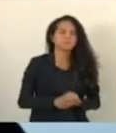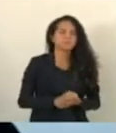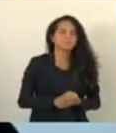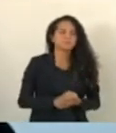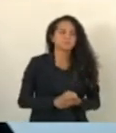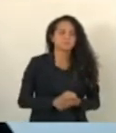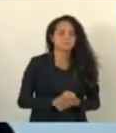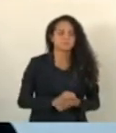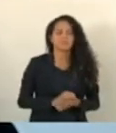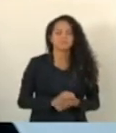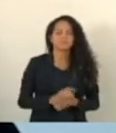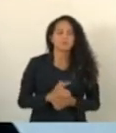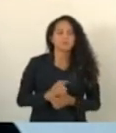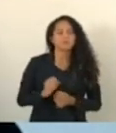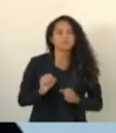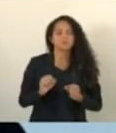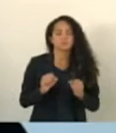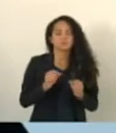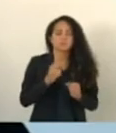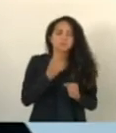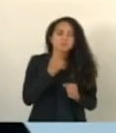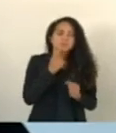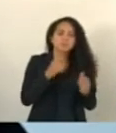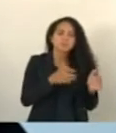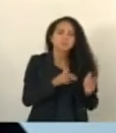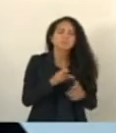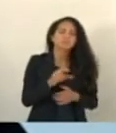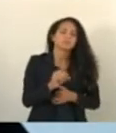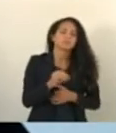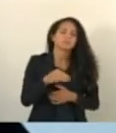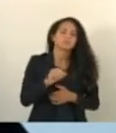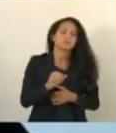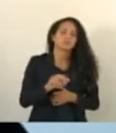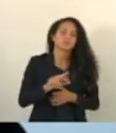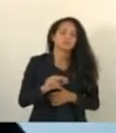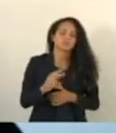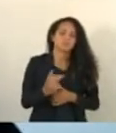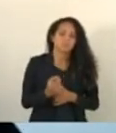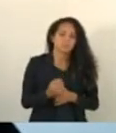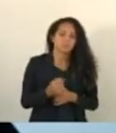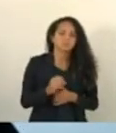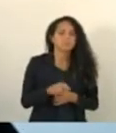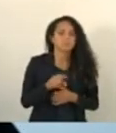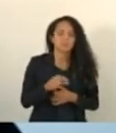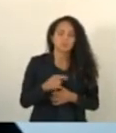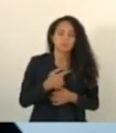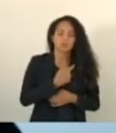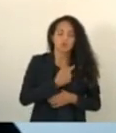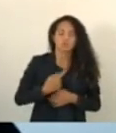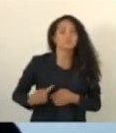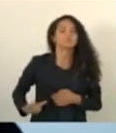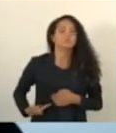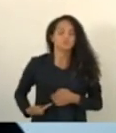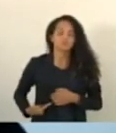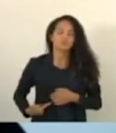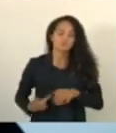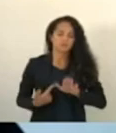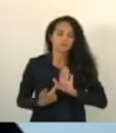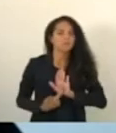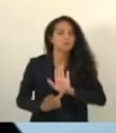Marinho, Foz do Rio Marinho, tendo em vista que é muito plano. E aí o governador foi lá e